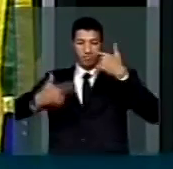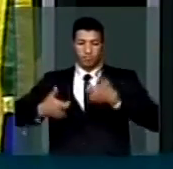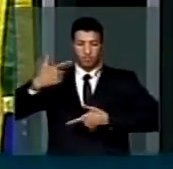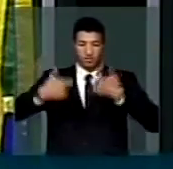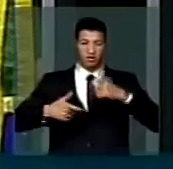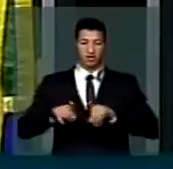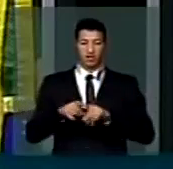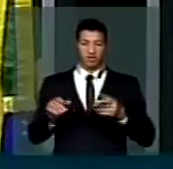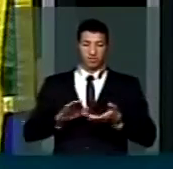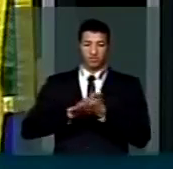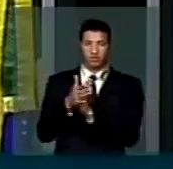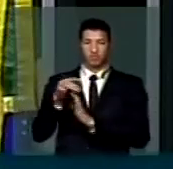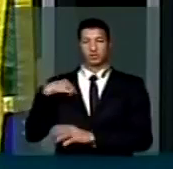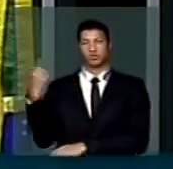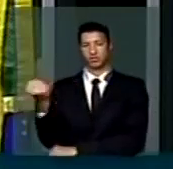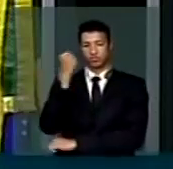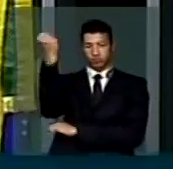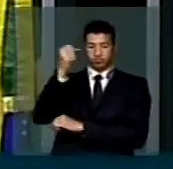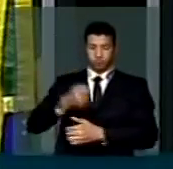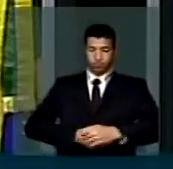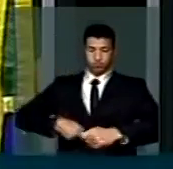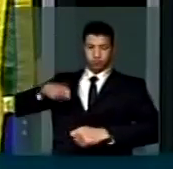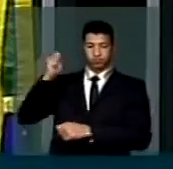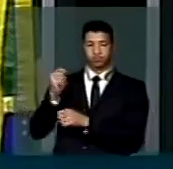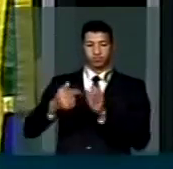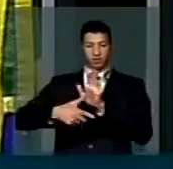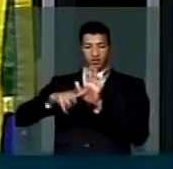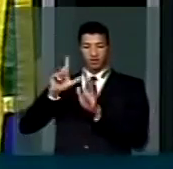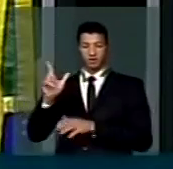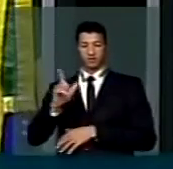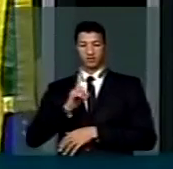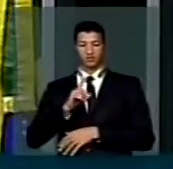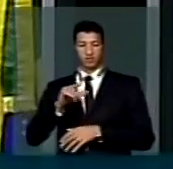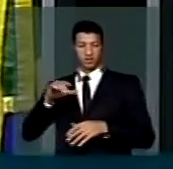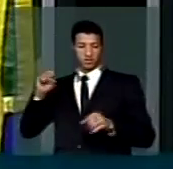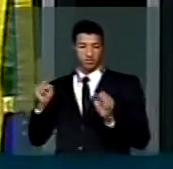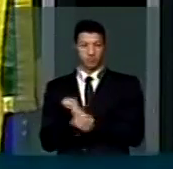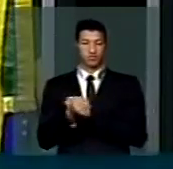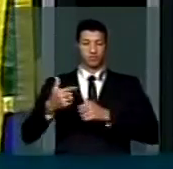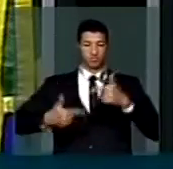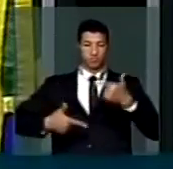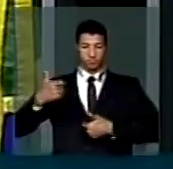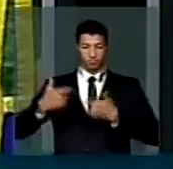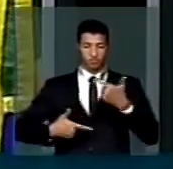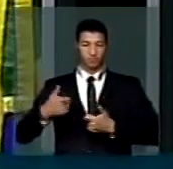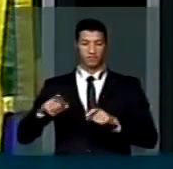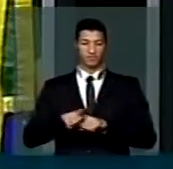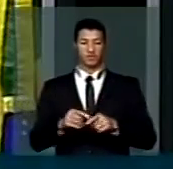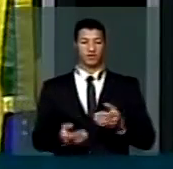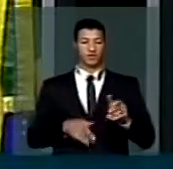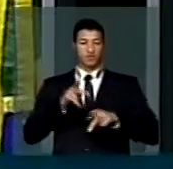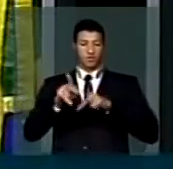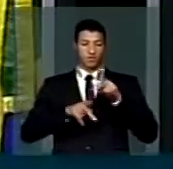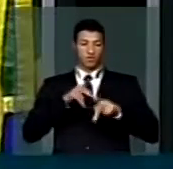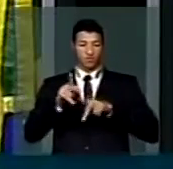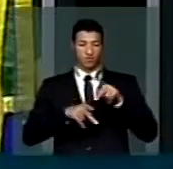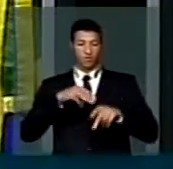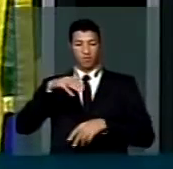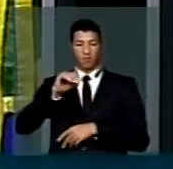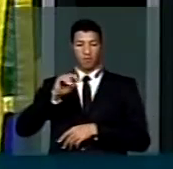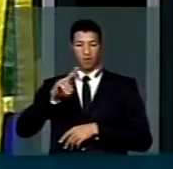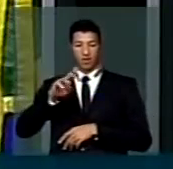fosse hasteado dos heróis na lança, antes que te houvessem roto na batalha, que servires a um povo de